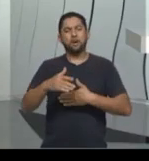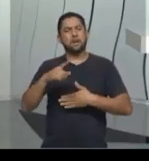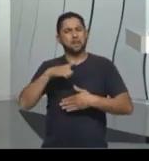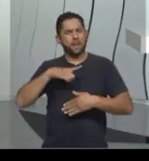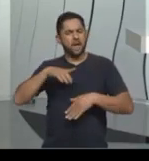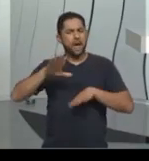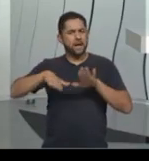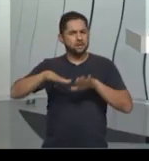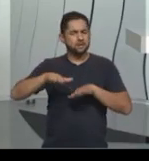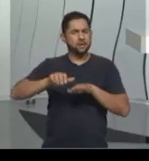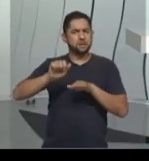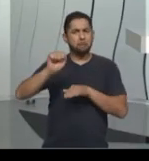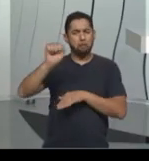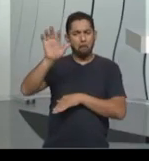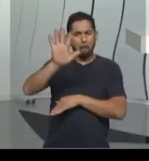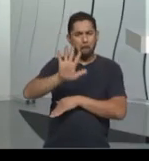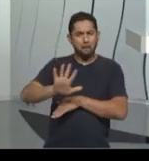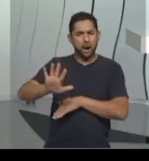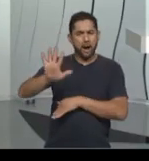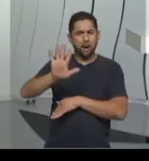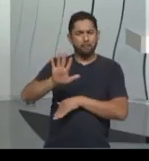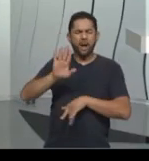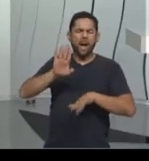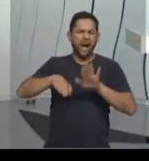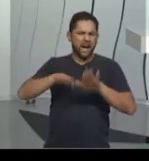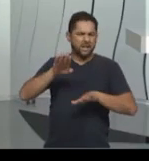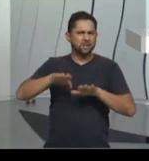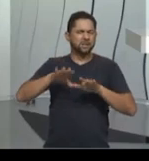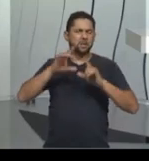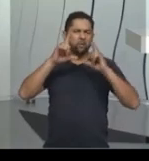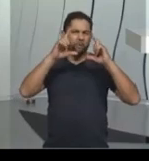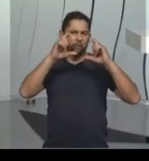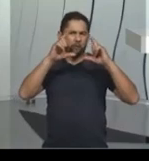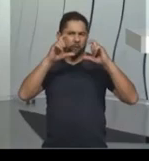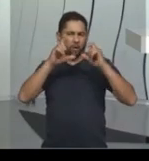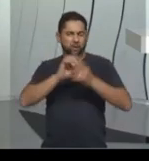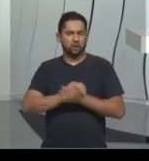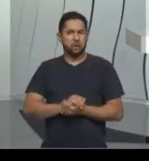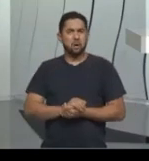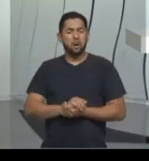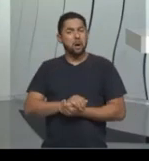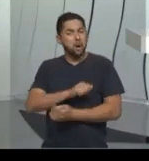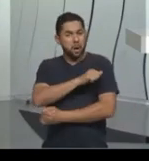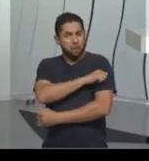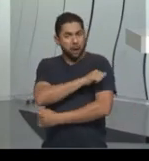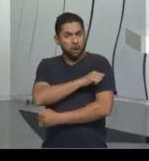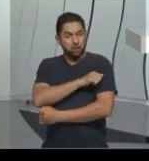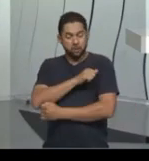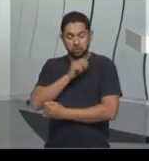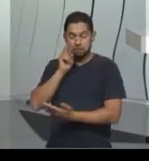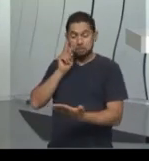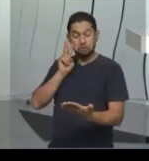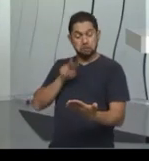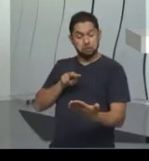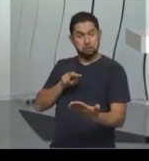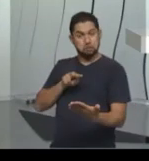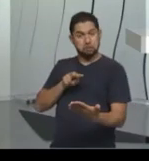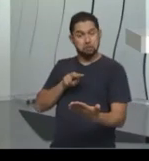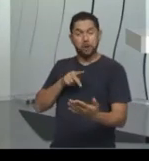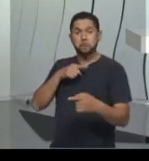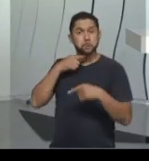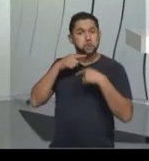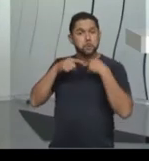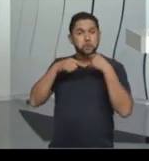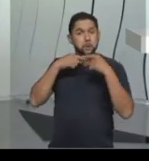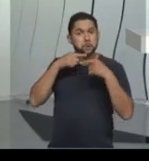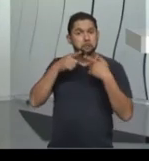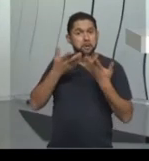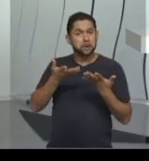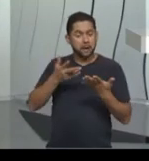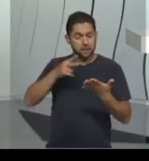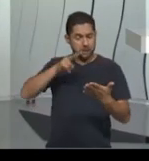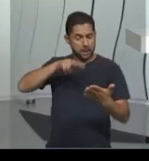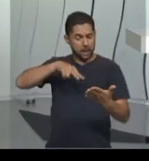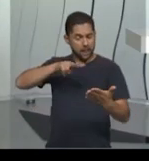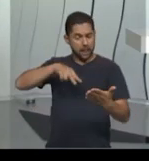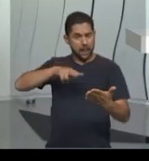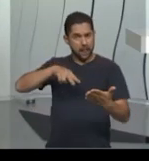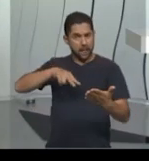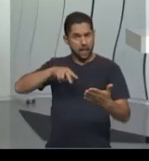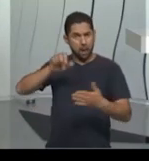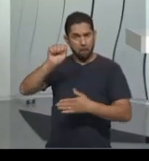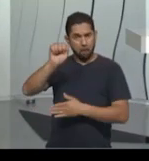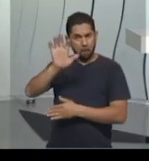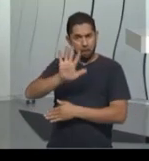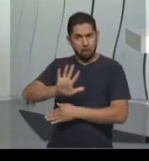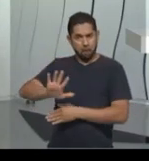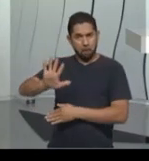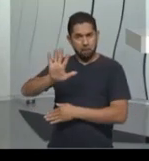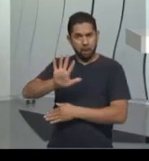algumas imagens e muitas vezes alunos têm uma certa dificuldade de compreensão, de leitura desses mapas e que